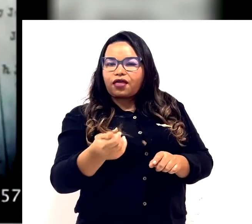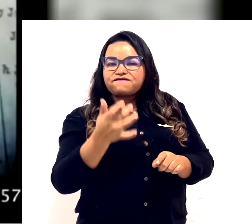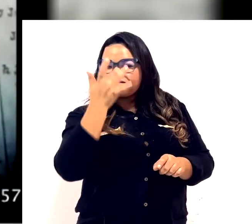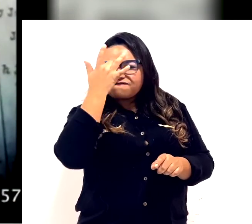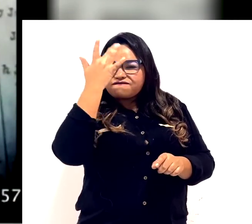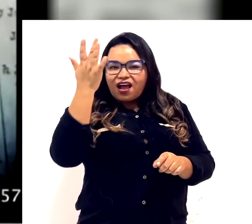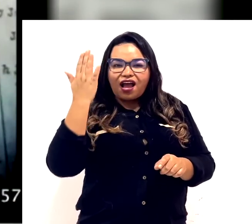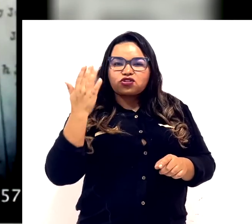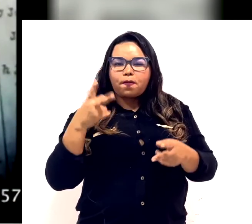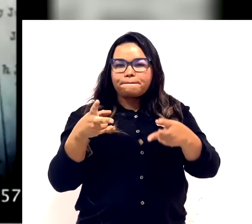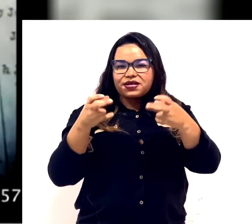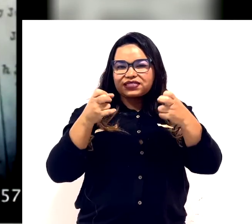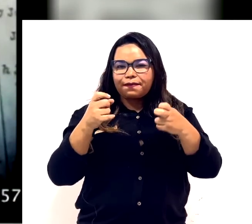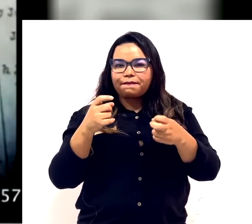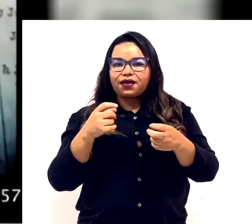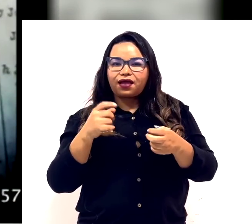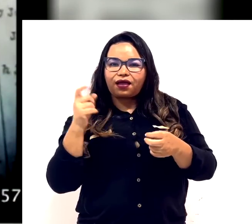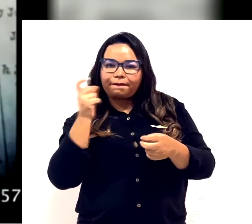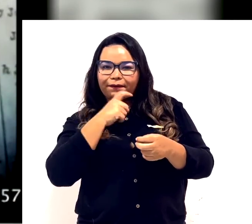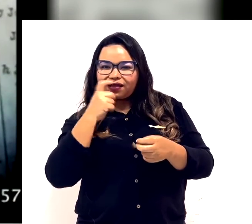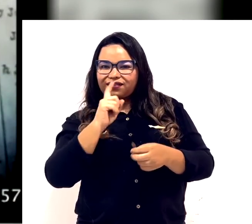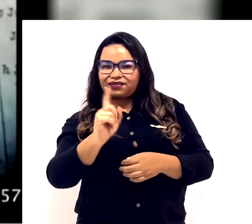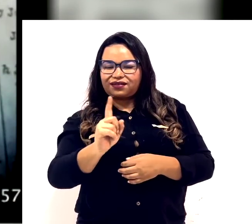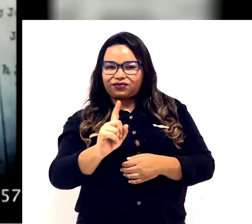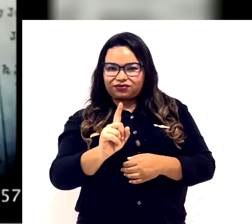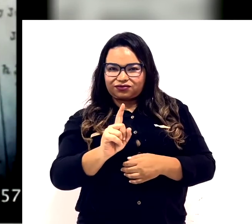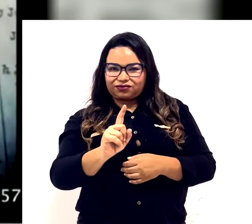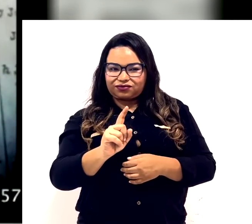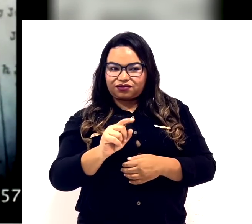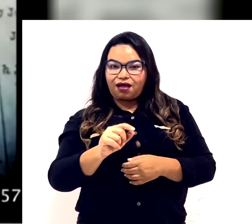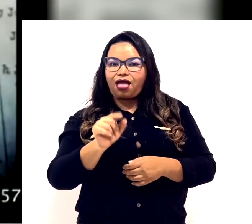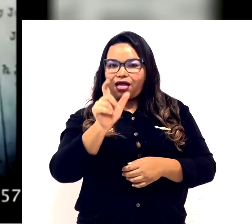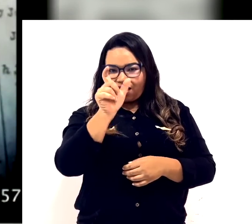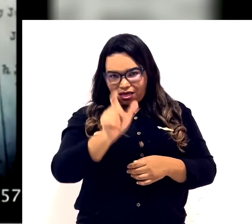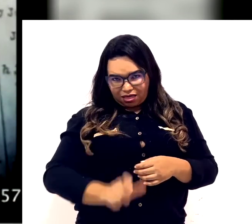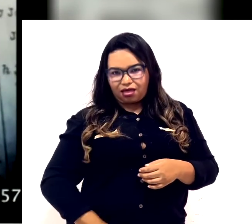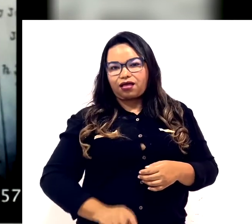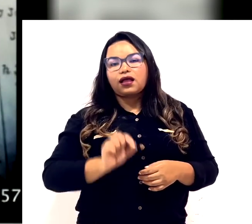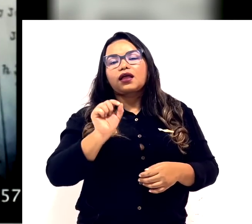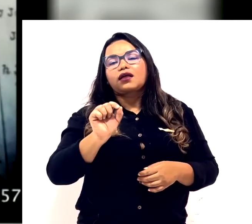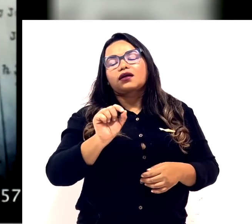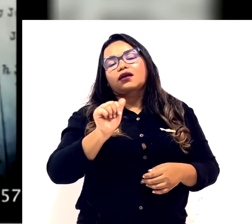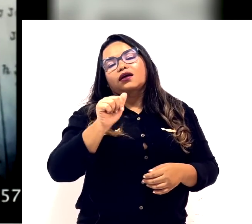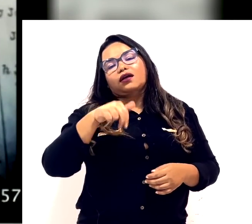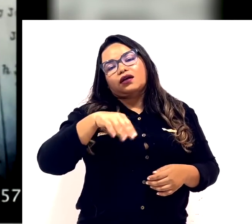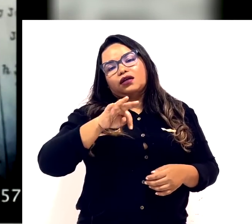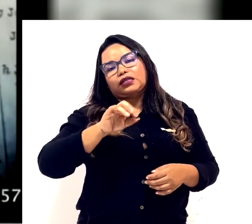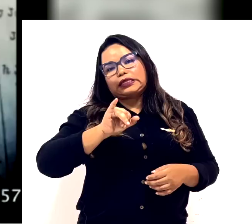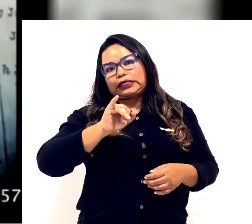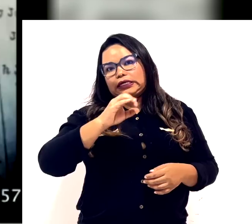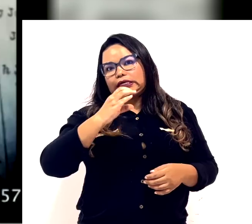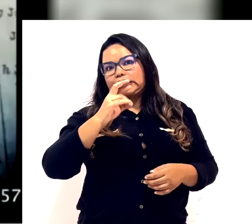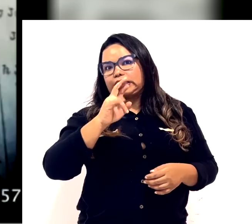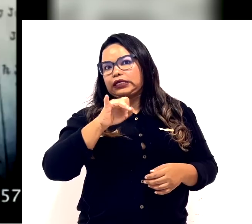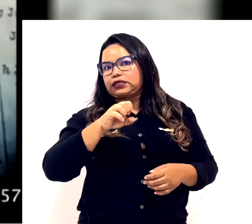Mas este é o espírito do anticristo, do qual já ouvistes que há de vir, e eis que já está no mundo.